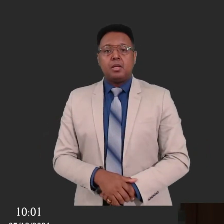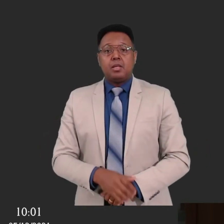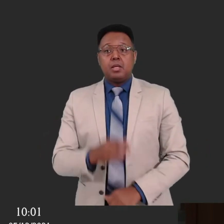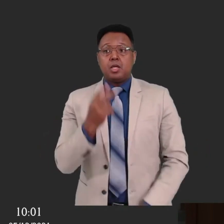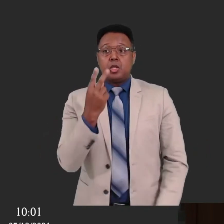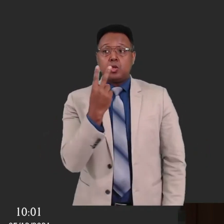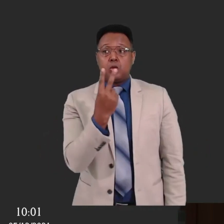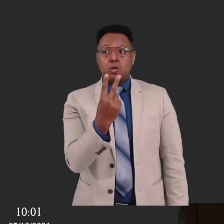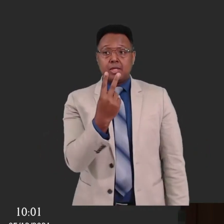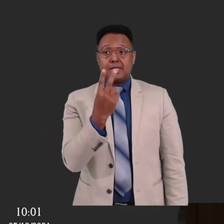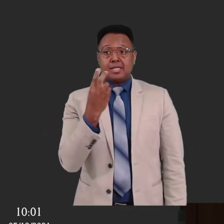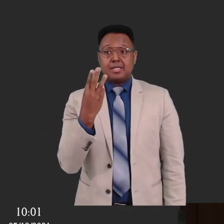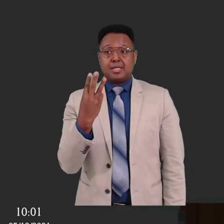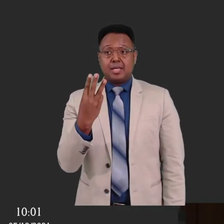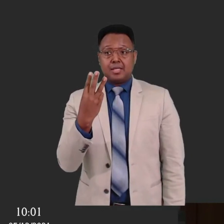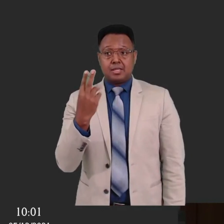232.